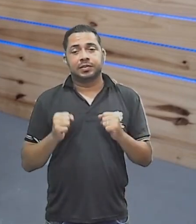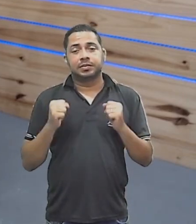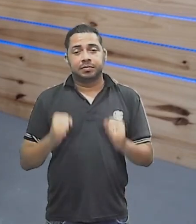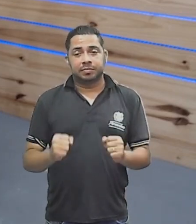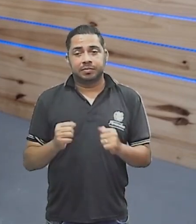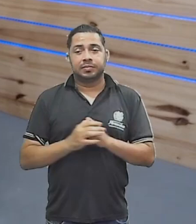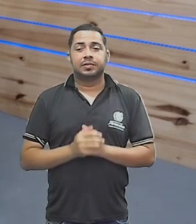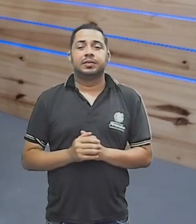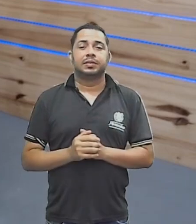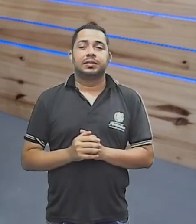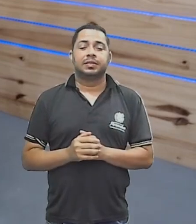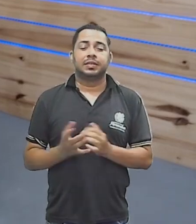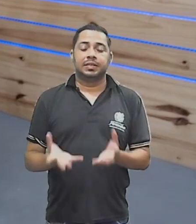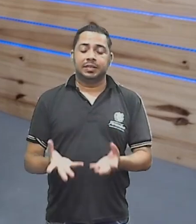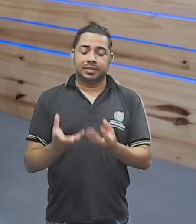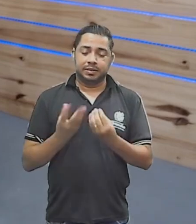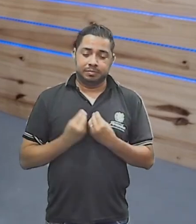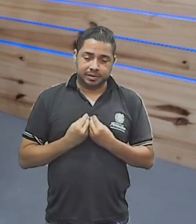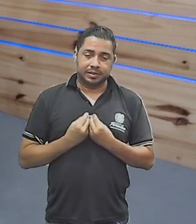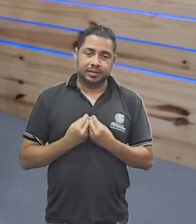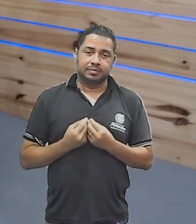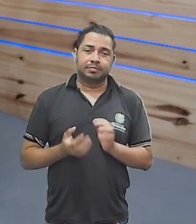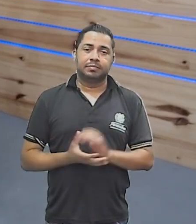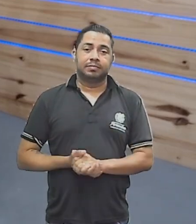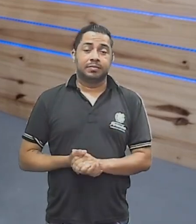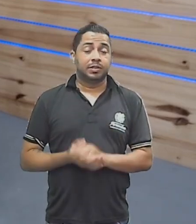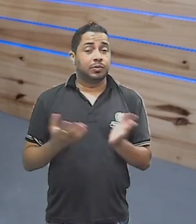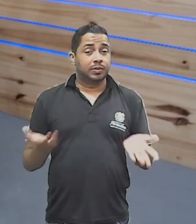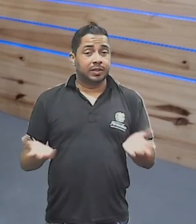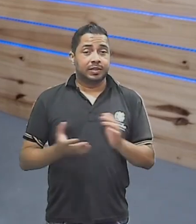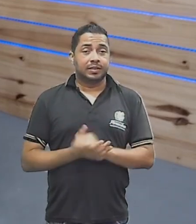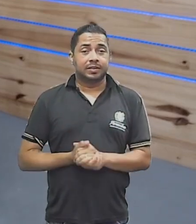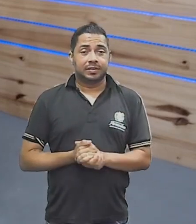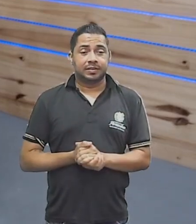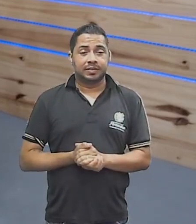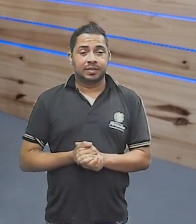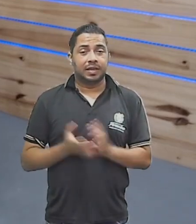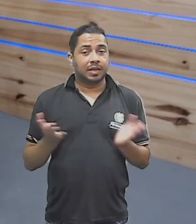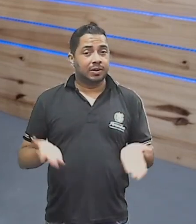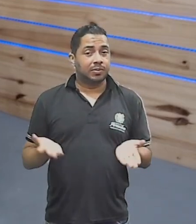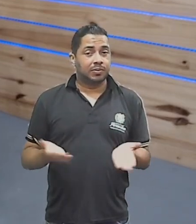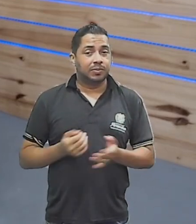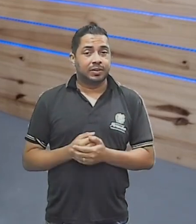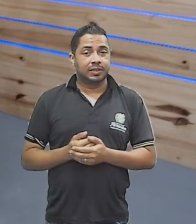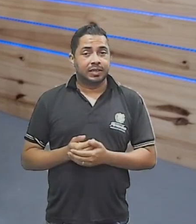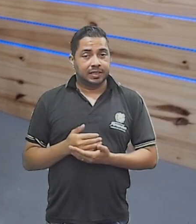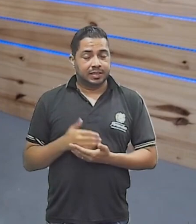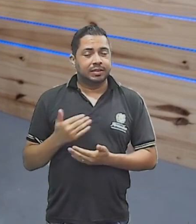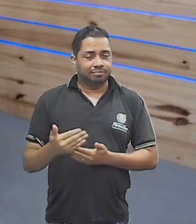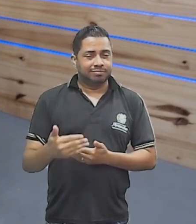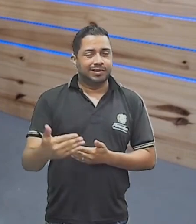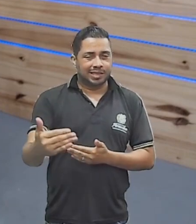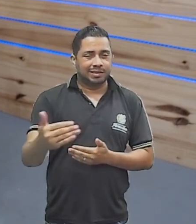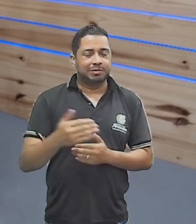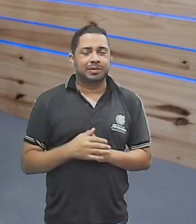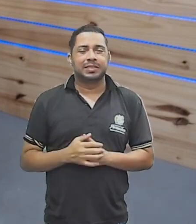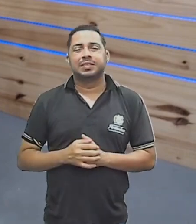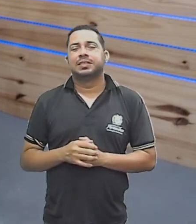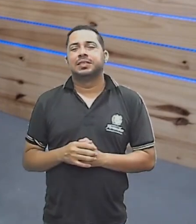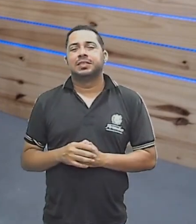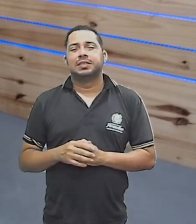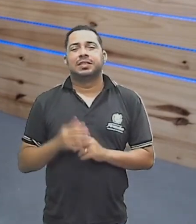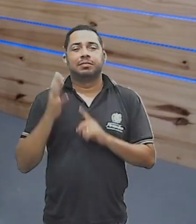possa receber isso aí com muita cautela, tá bem? Vamos agora dar sequência, né? A nossa